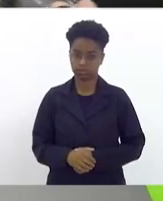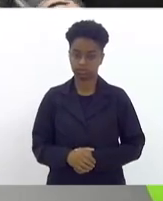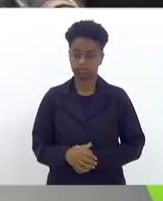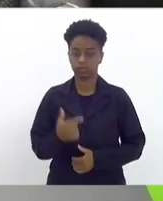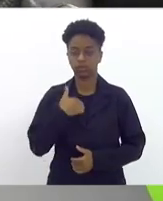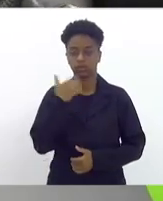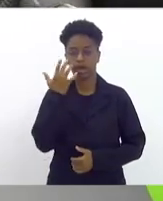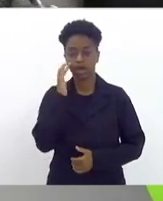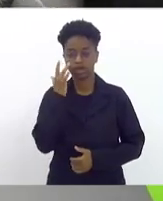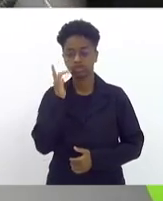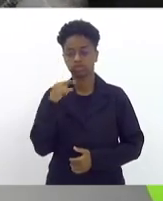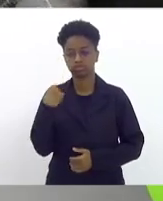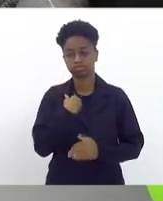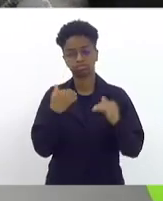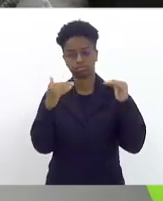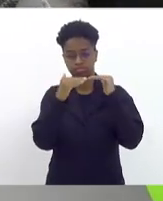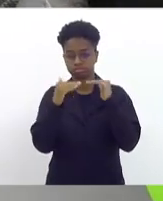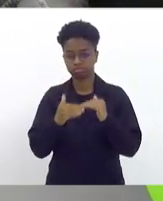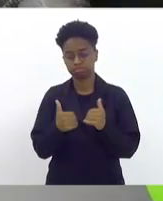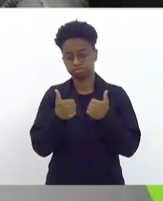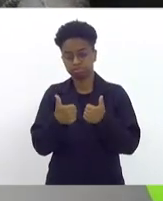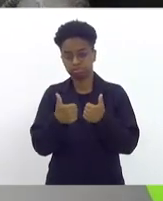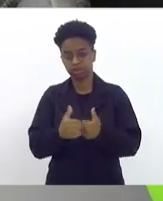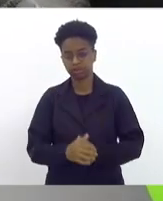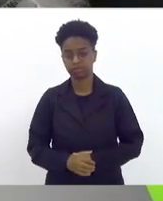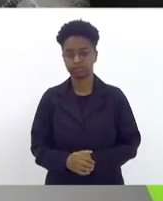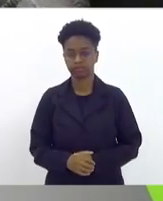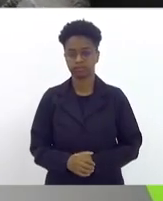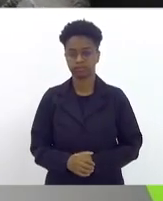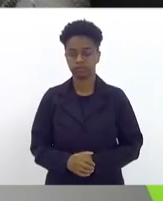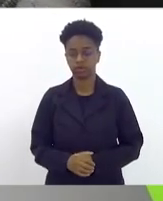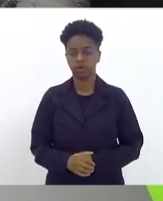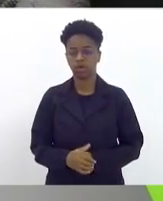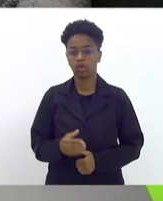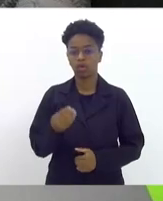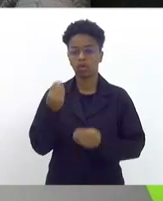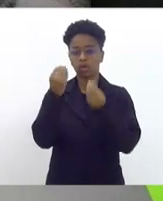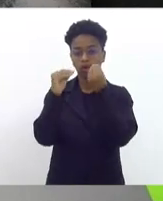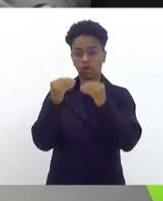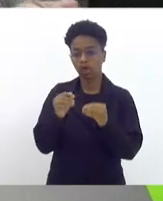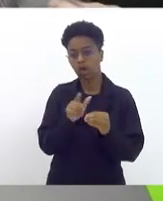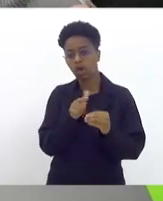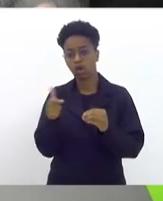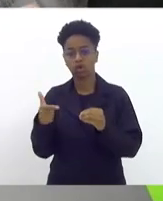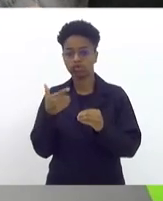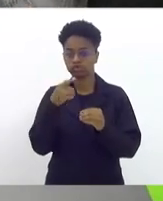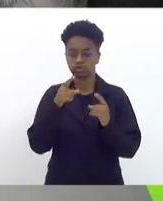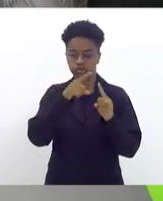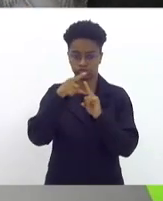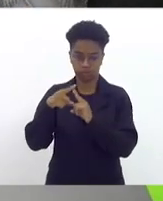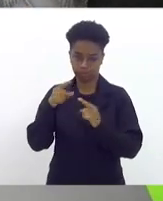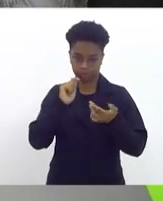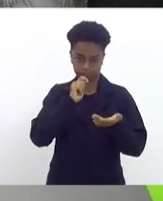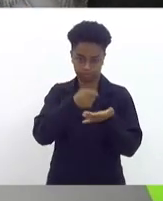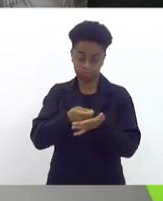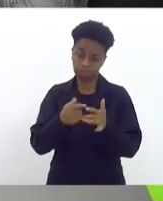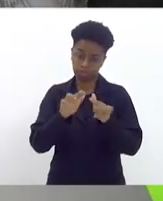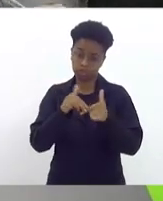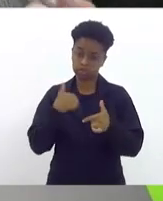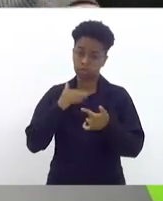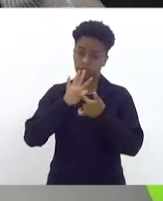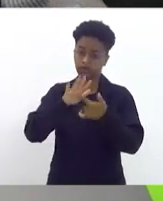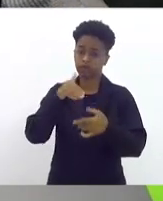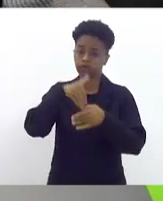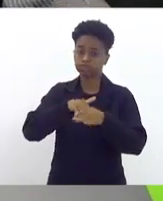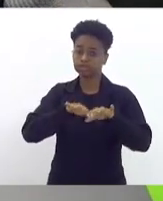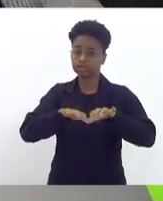a gente chega no Bom acordo e incluir as outras possibilidades de pagamento só por isso que eu apresentei o voto em separado porque eu